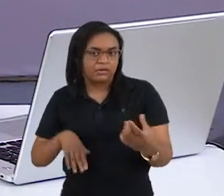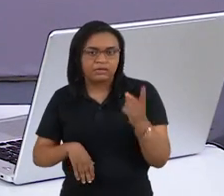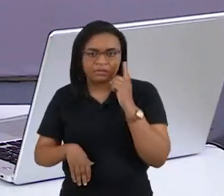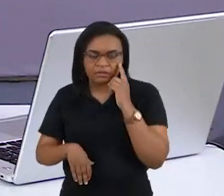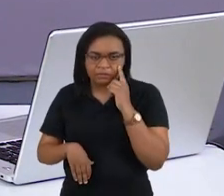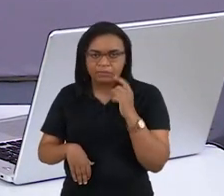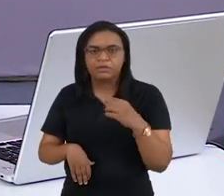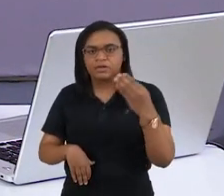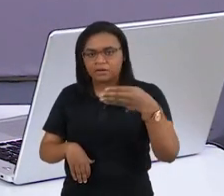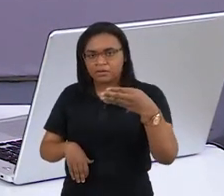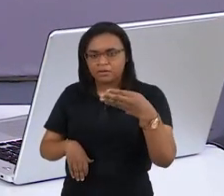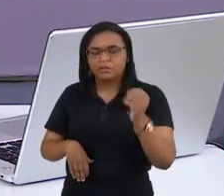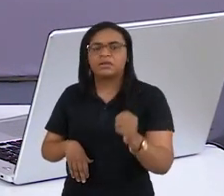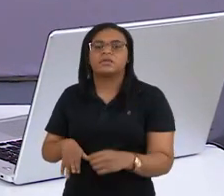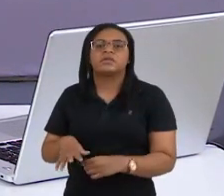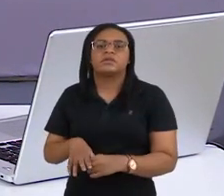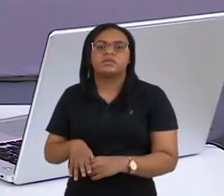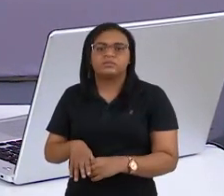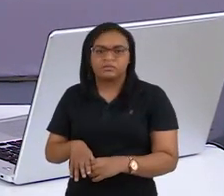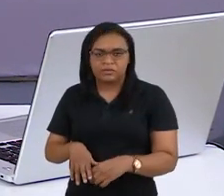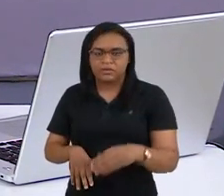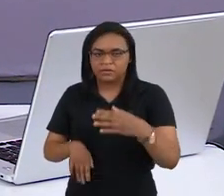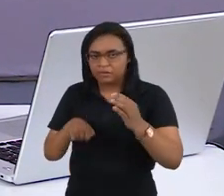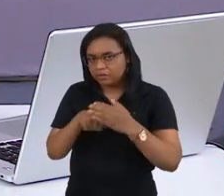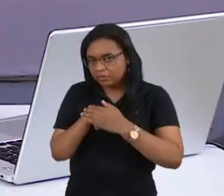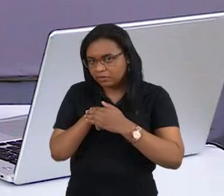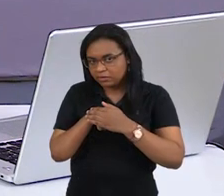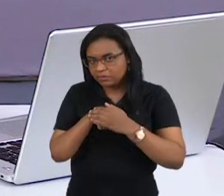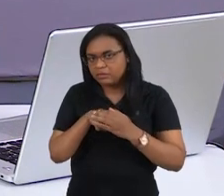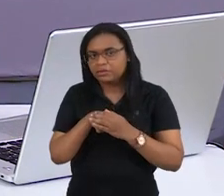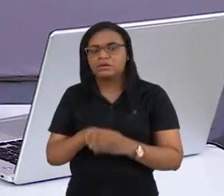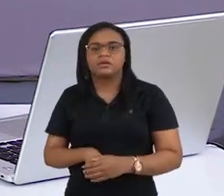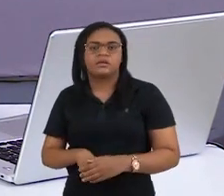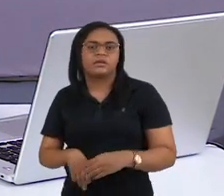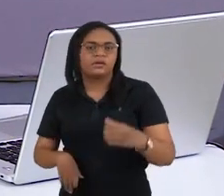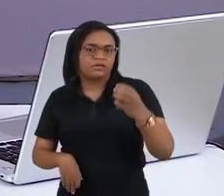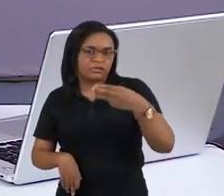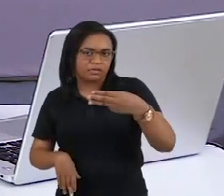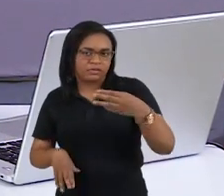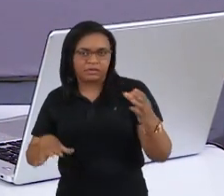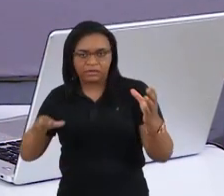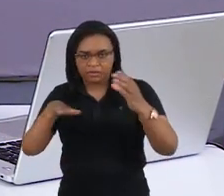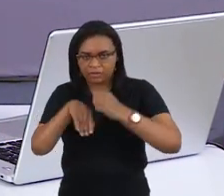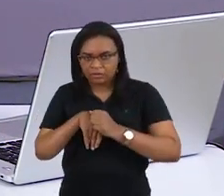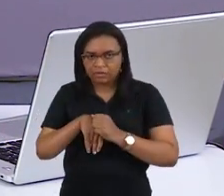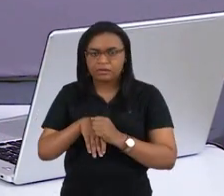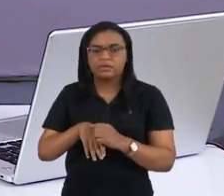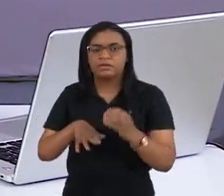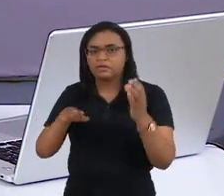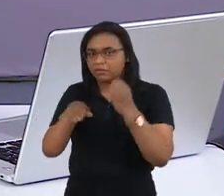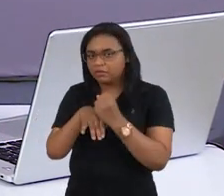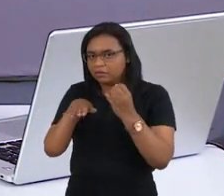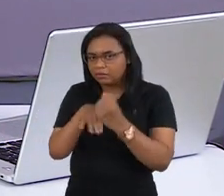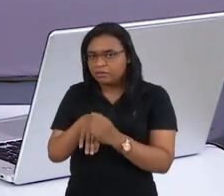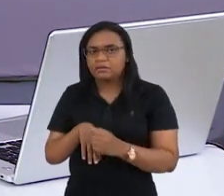medida desconhecida. Essa é a regra de três simples. Na regra de três compostas, nós vamos realizar o cálculo em cima